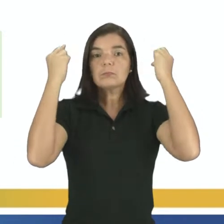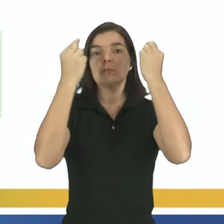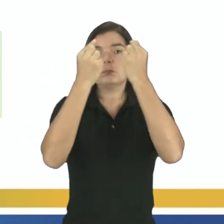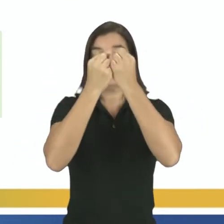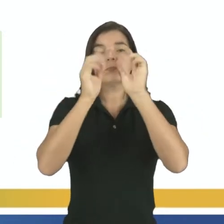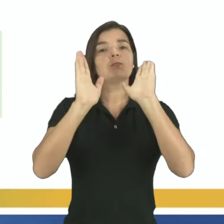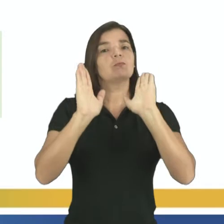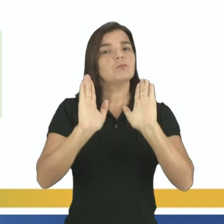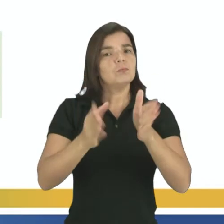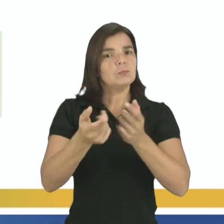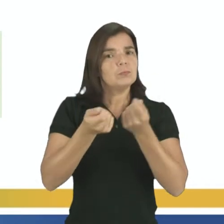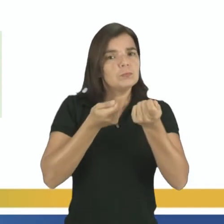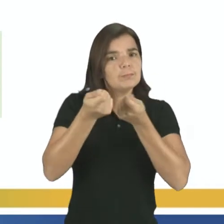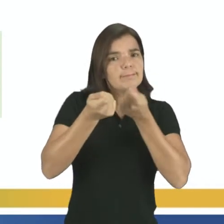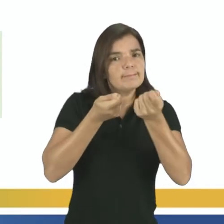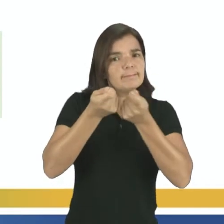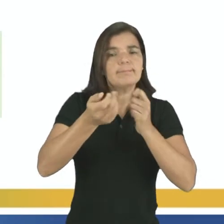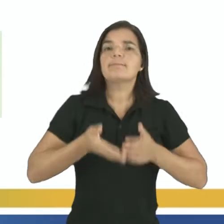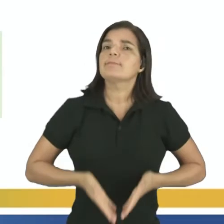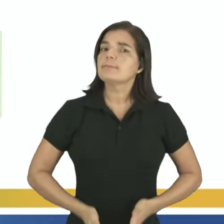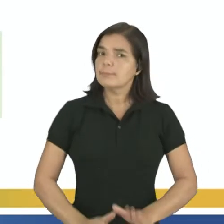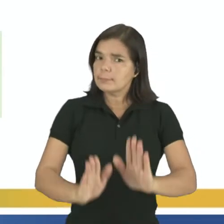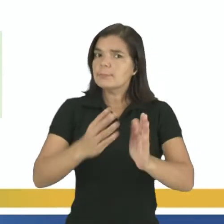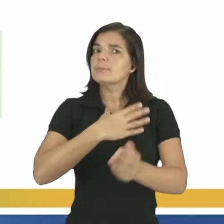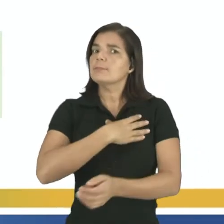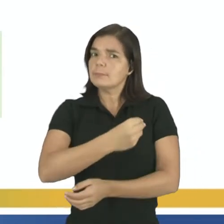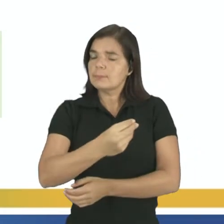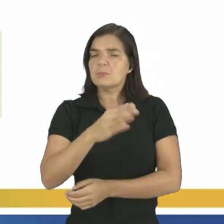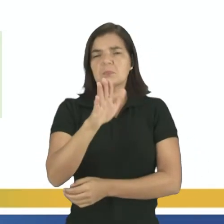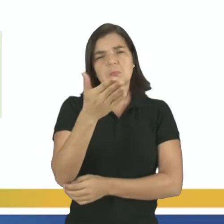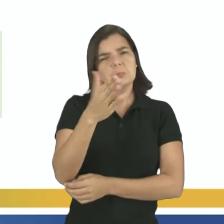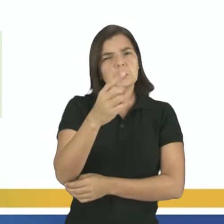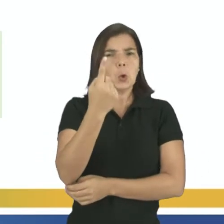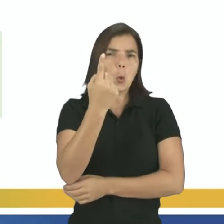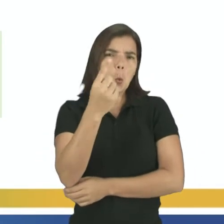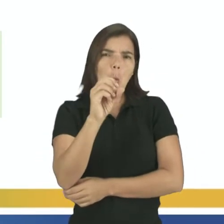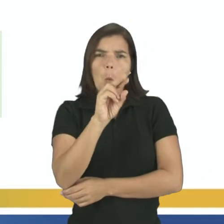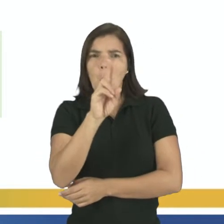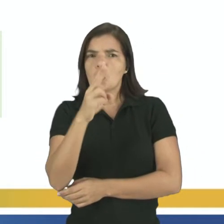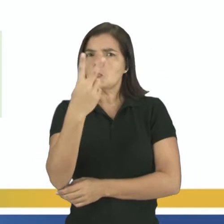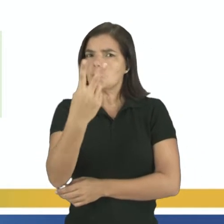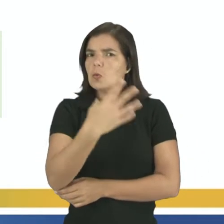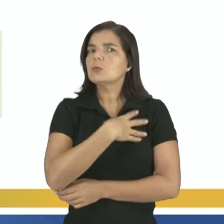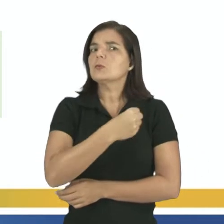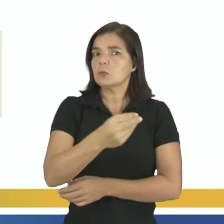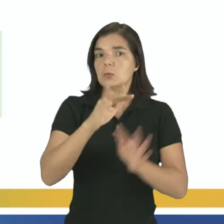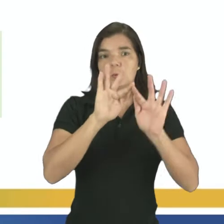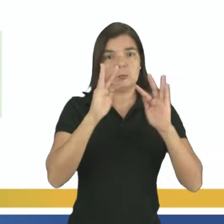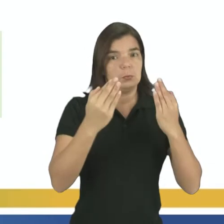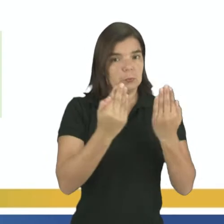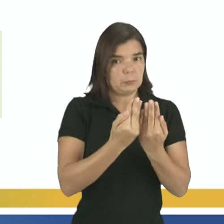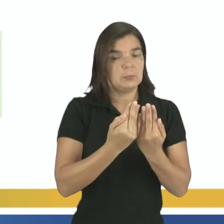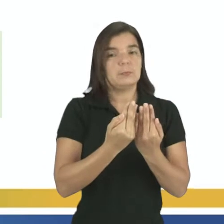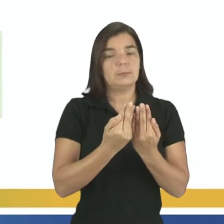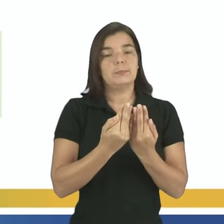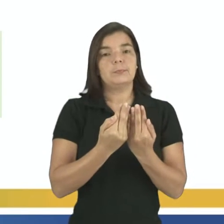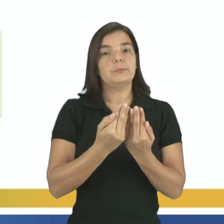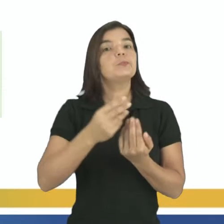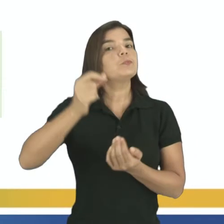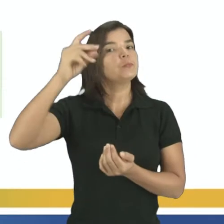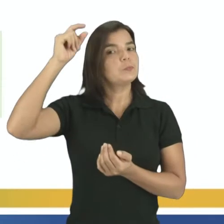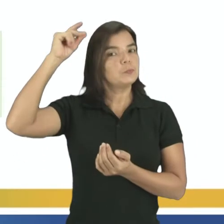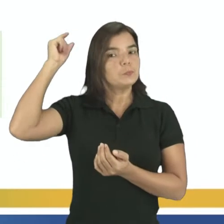já faziam um controle de natalidade, tinham em torno de 1 ou 2 filhos por família. Os